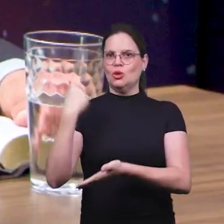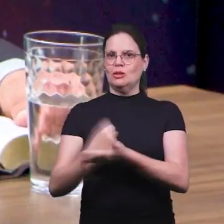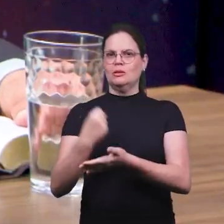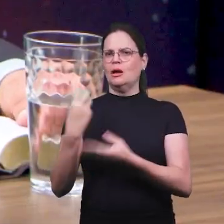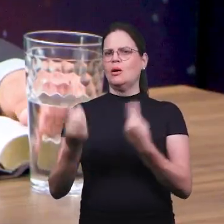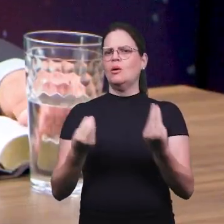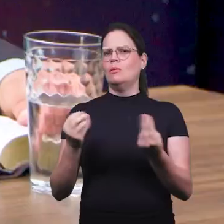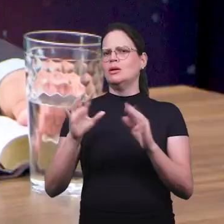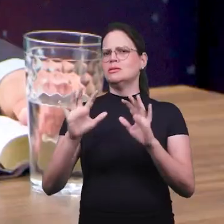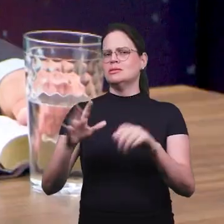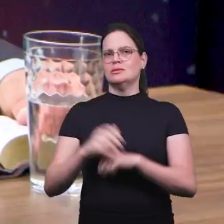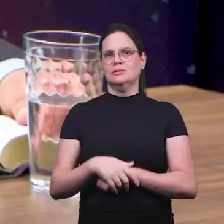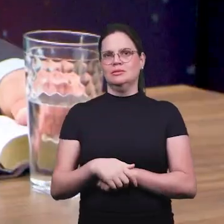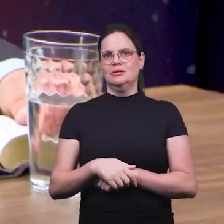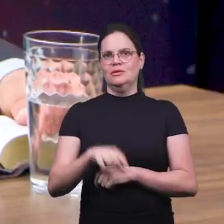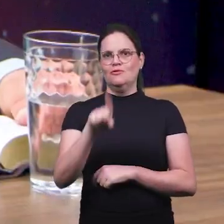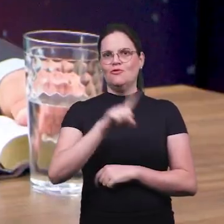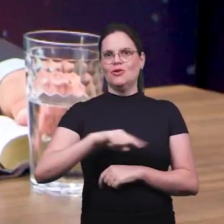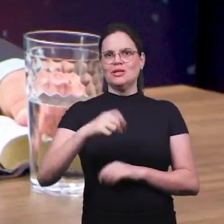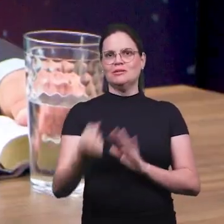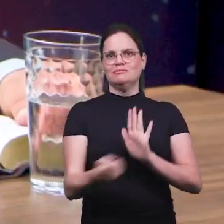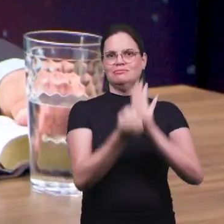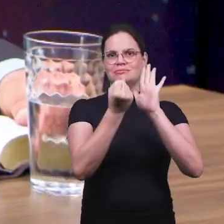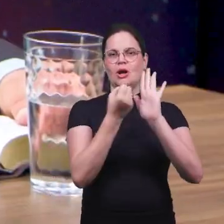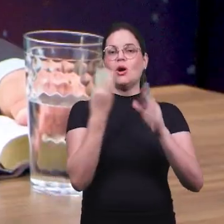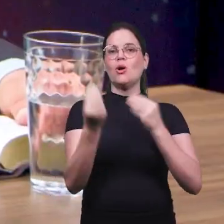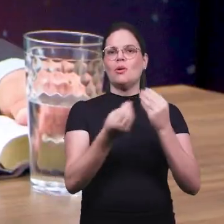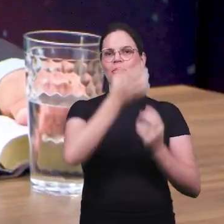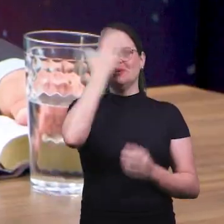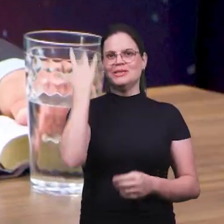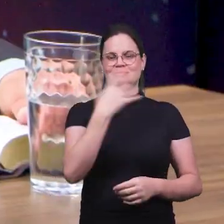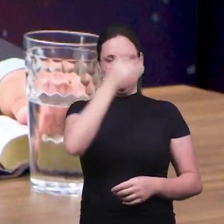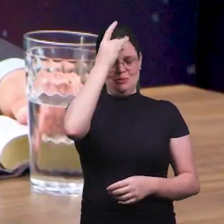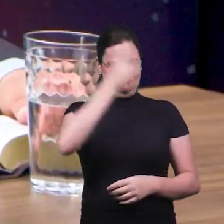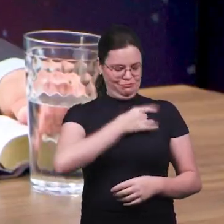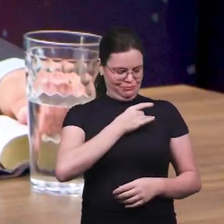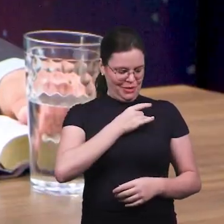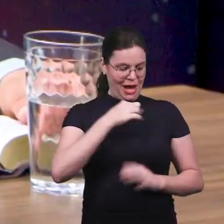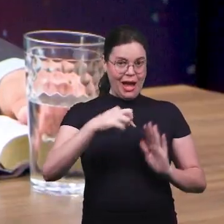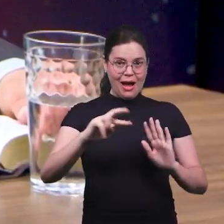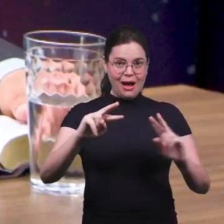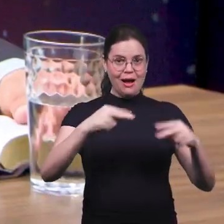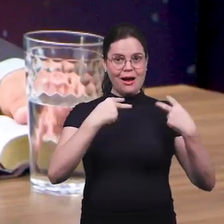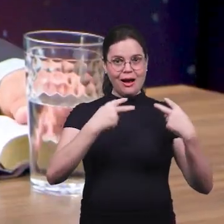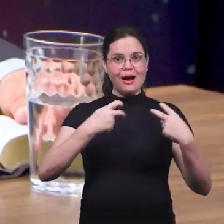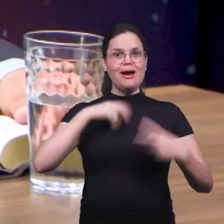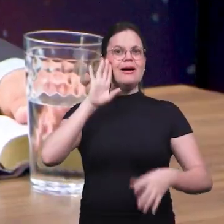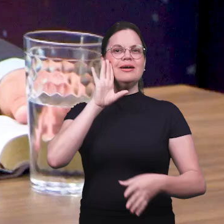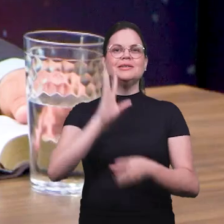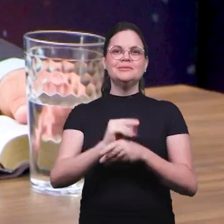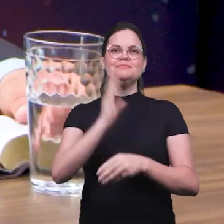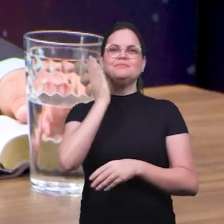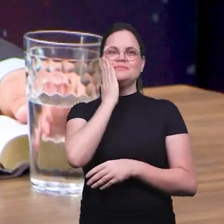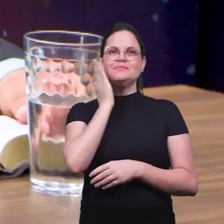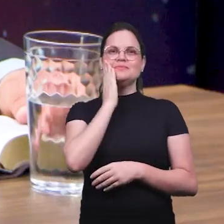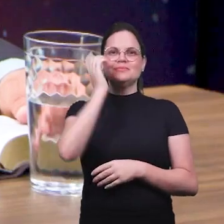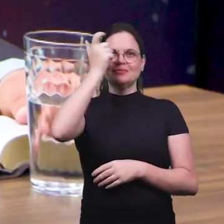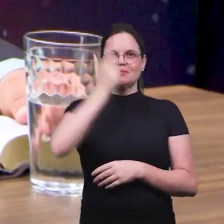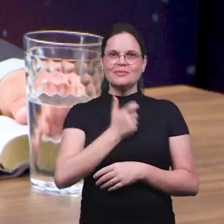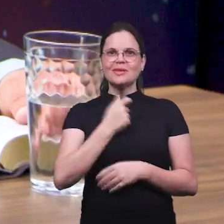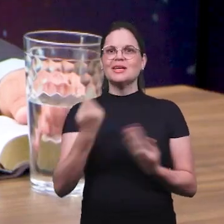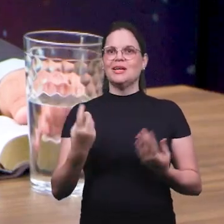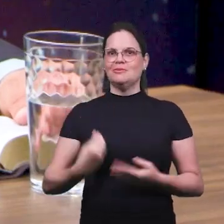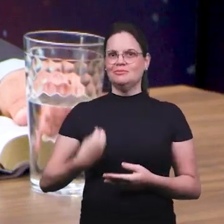com esse testamento? Estar selados pelo Espírito Santo da promessa. É o selo que identifica que nós somos participantes